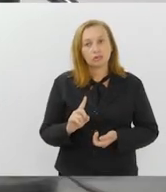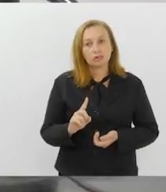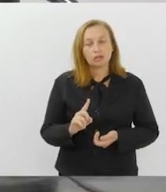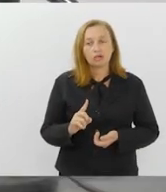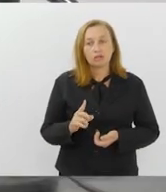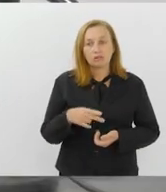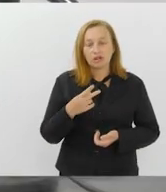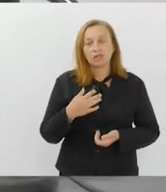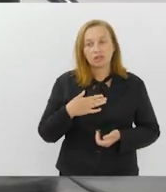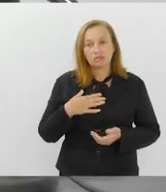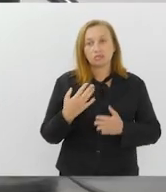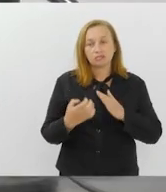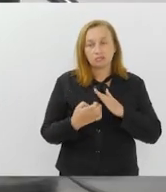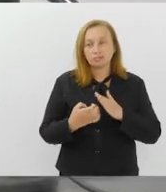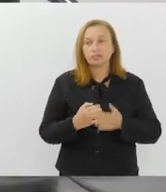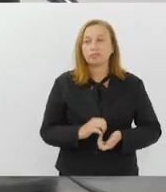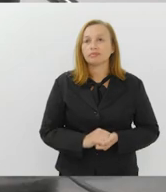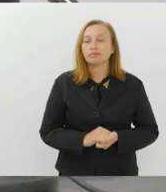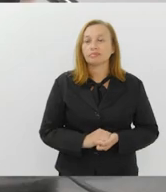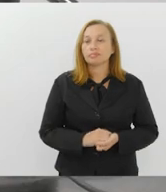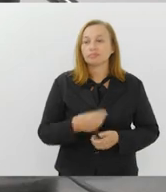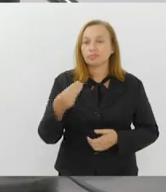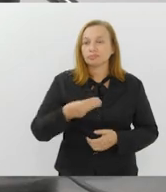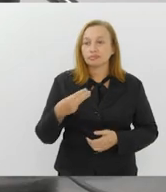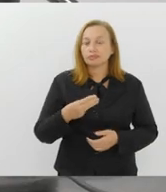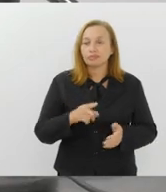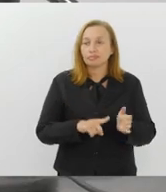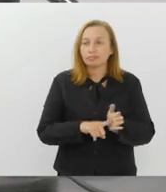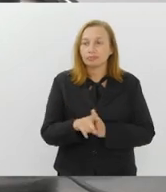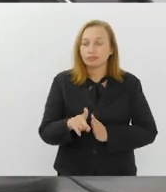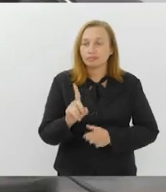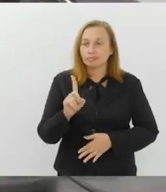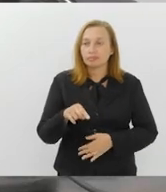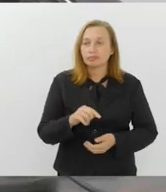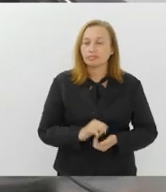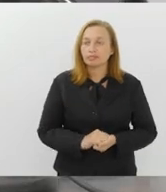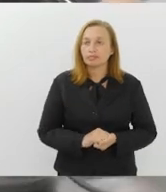Ok. A terceira pergunta é: a gente tem aqui